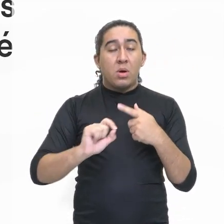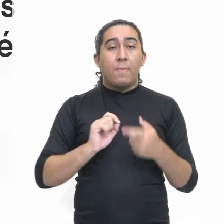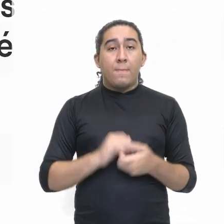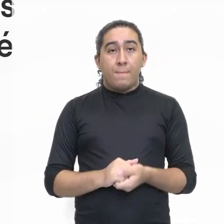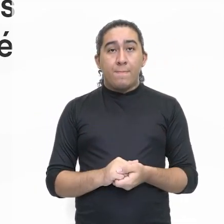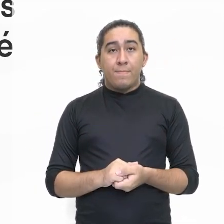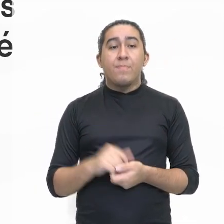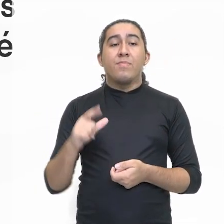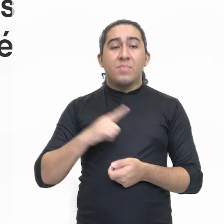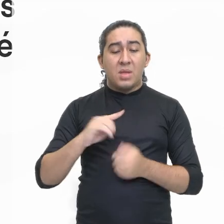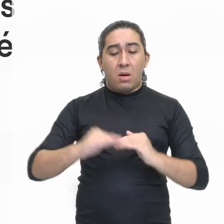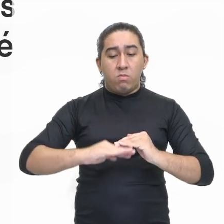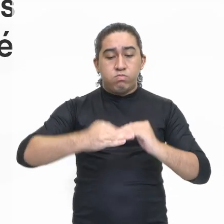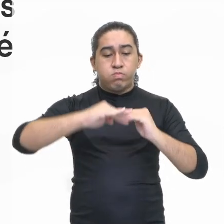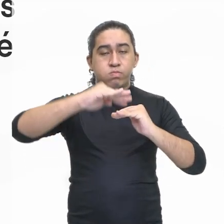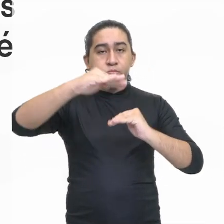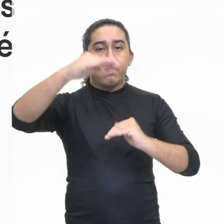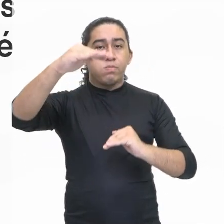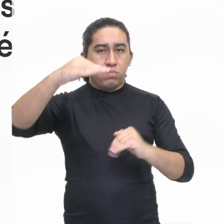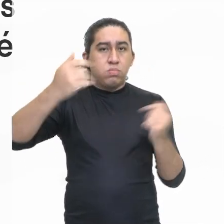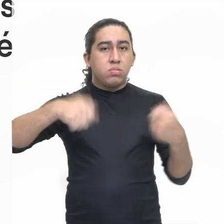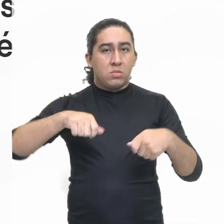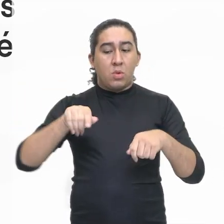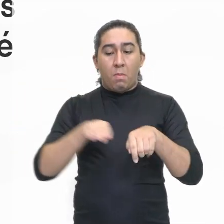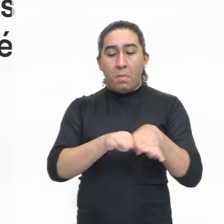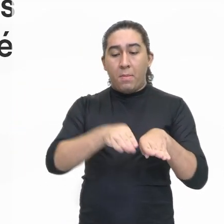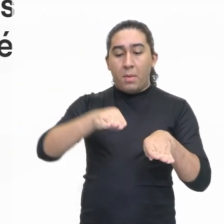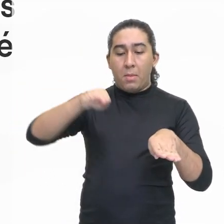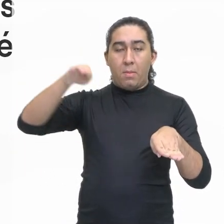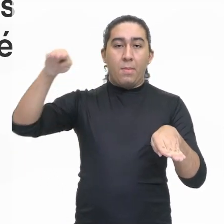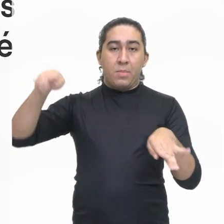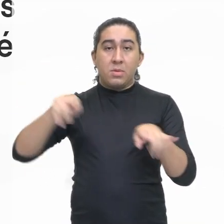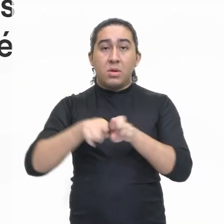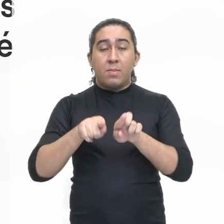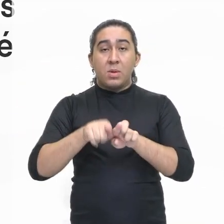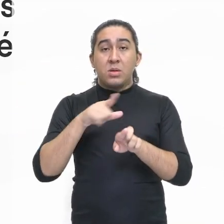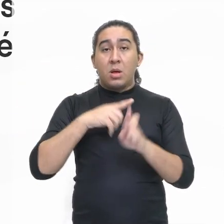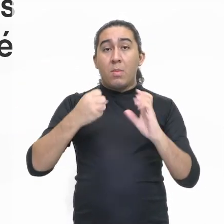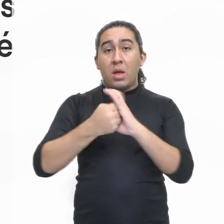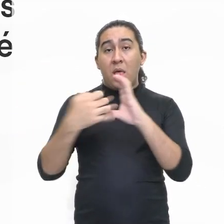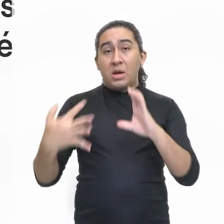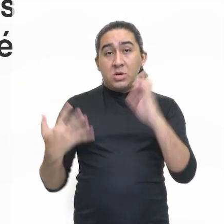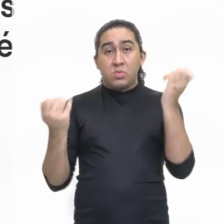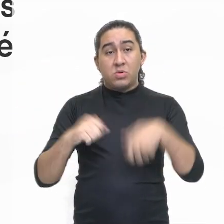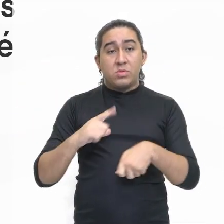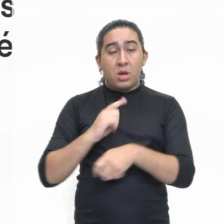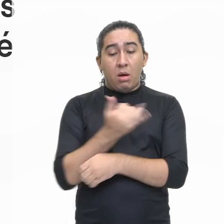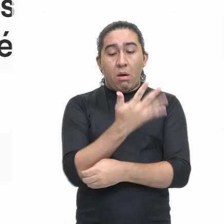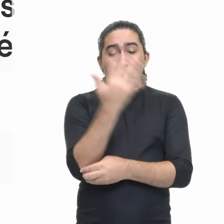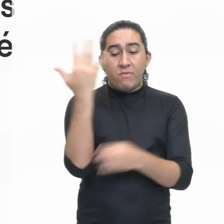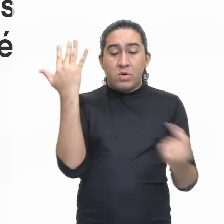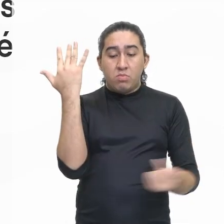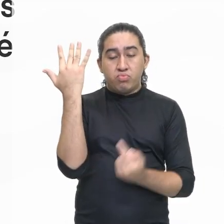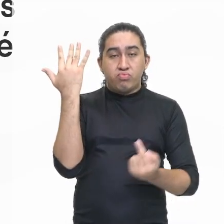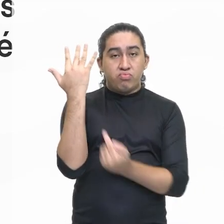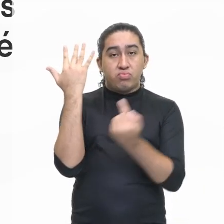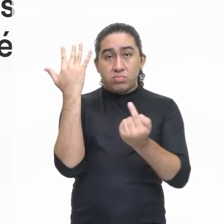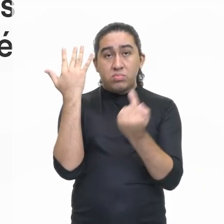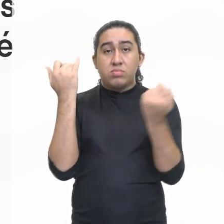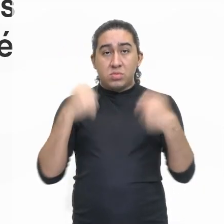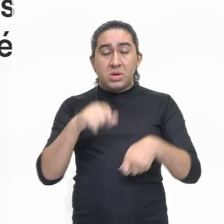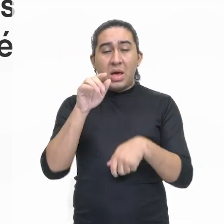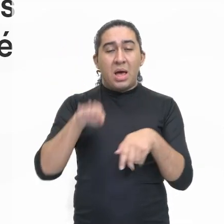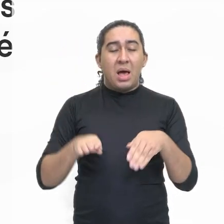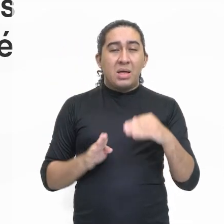mais altos, né, mais elevados. Existe aí uma característica de crescimento de árvores de grande porte, com